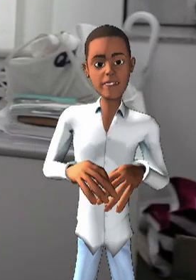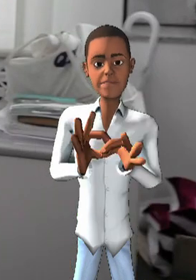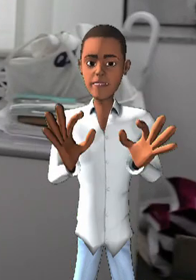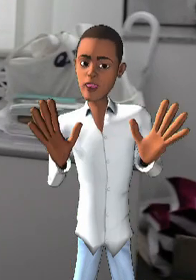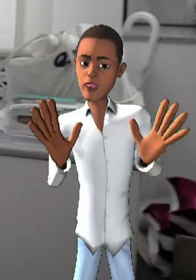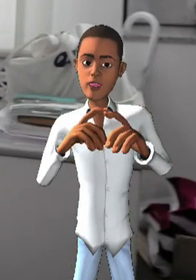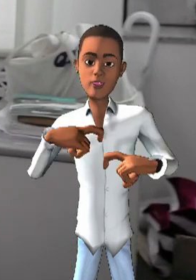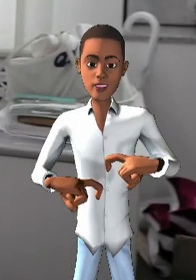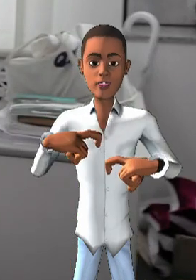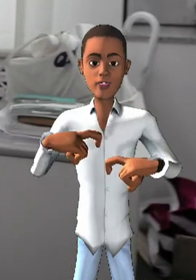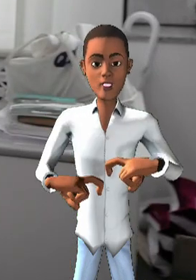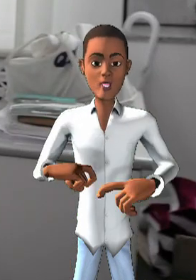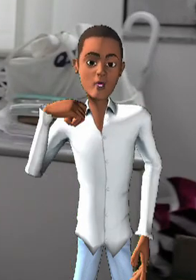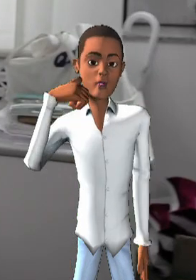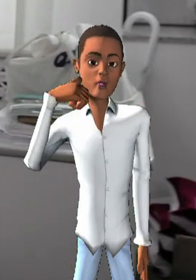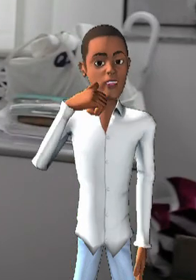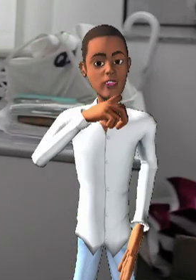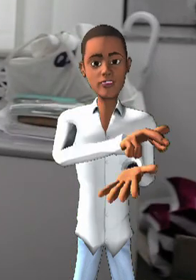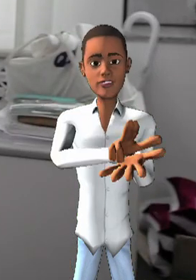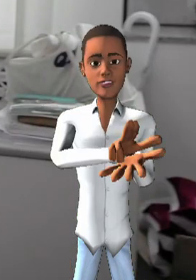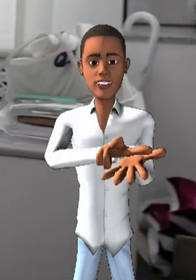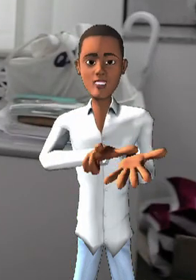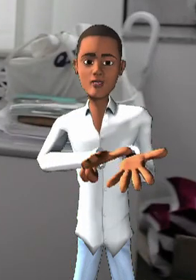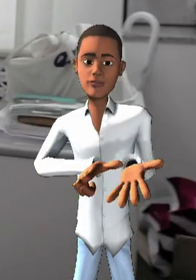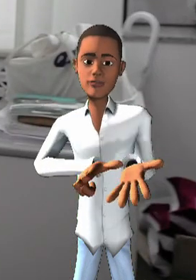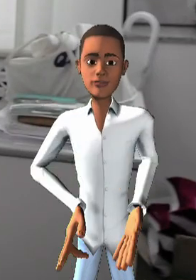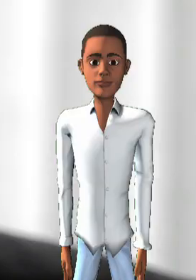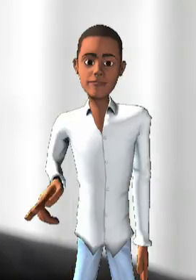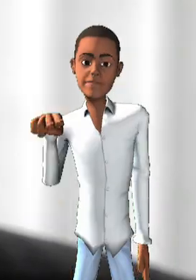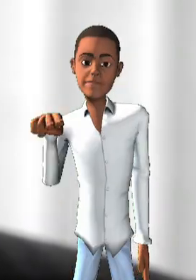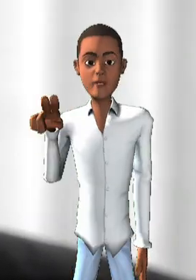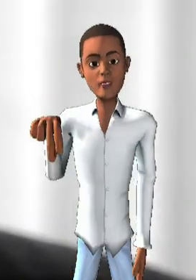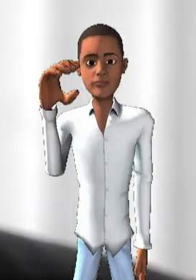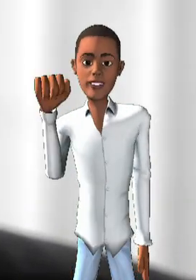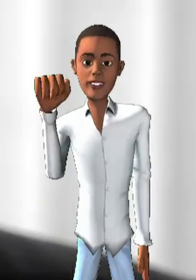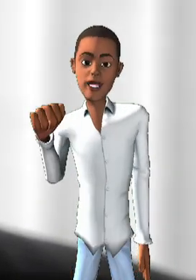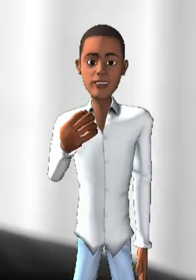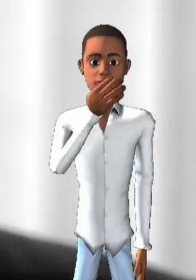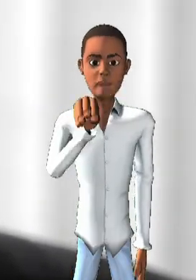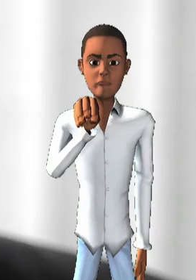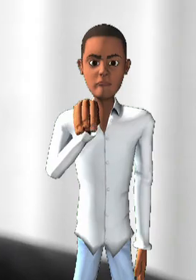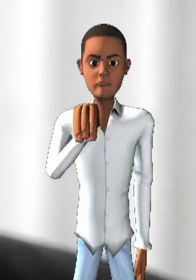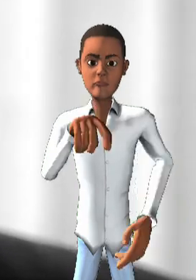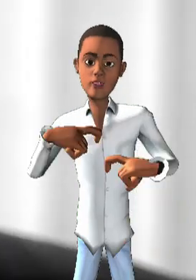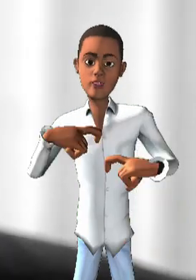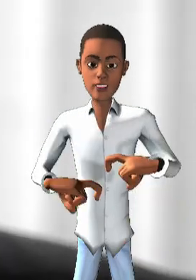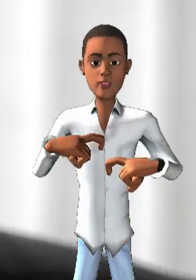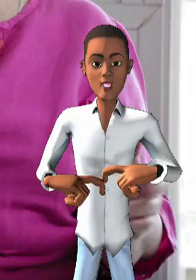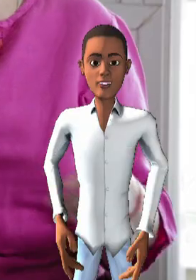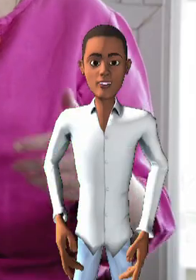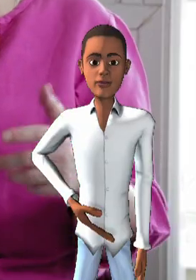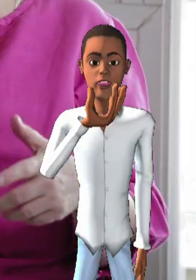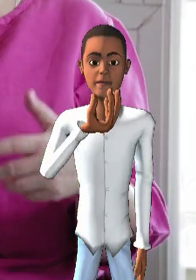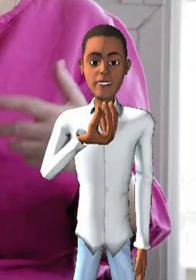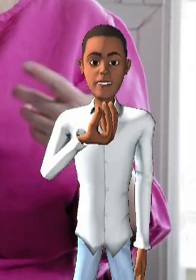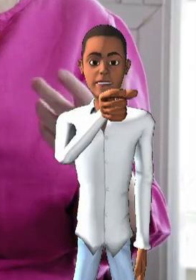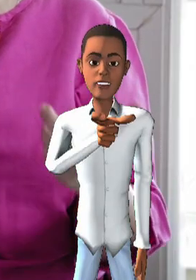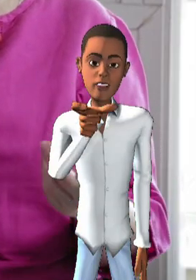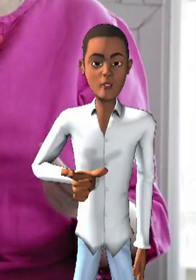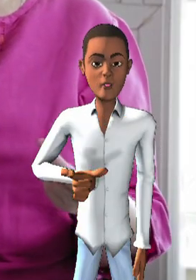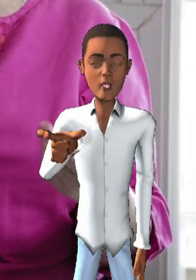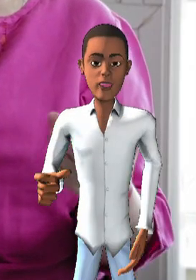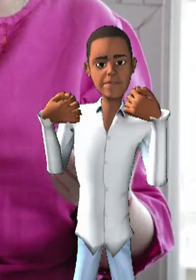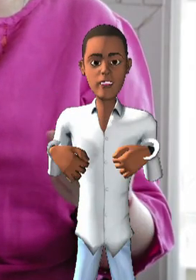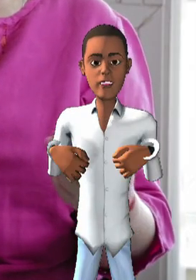se relacionar e sendo estimulado a se relacionar com muitas mulheres, não broxar, não negar o sexo. Doutora Nadine